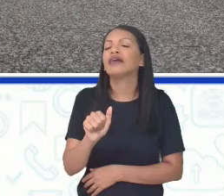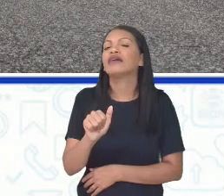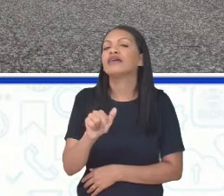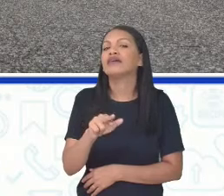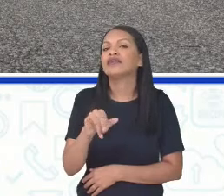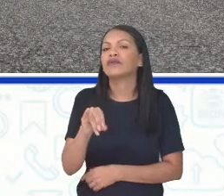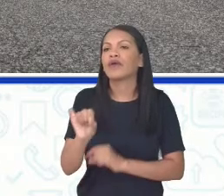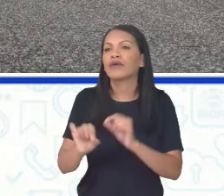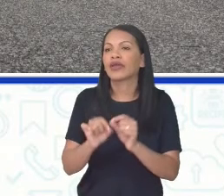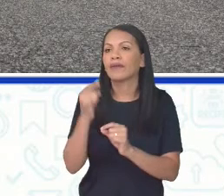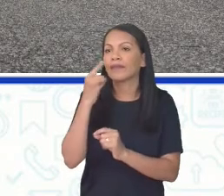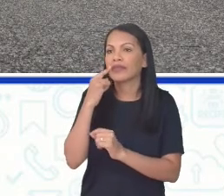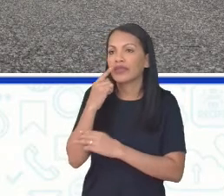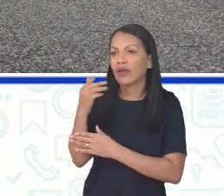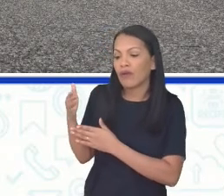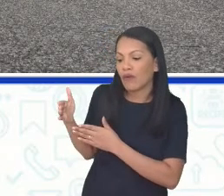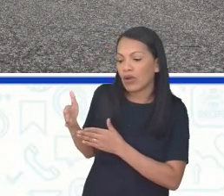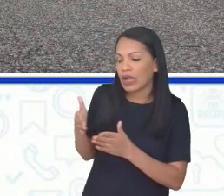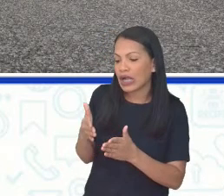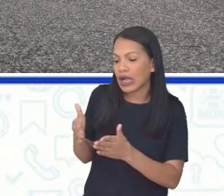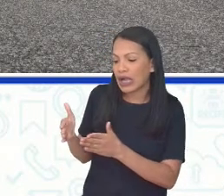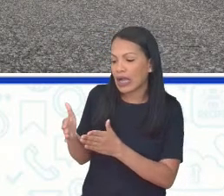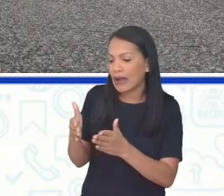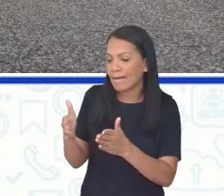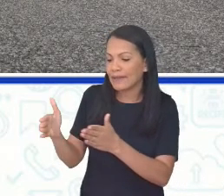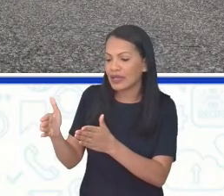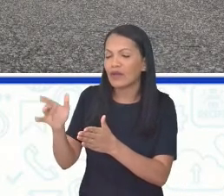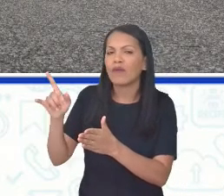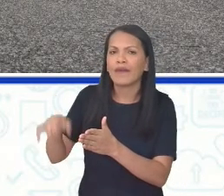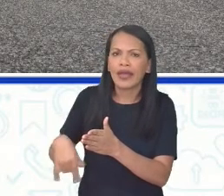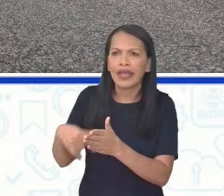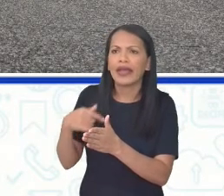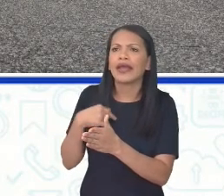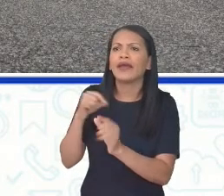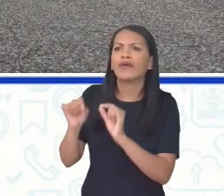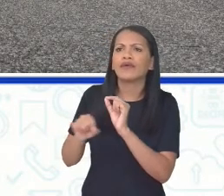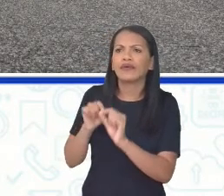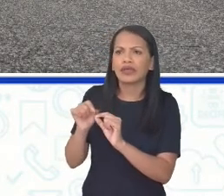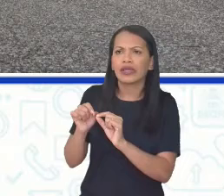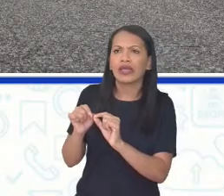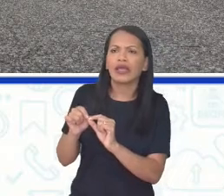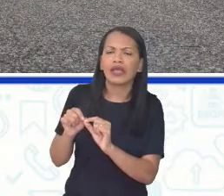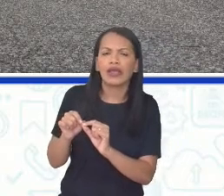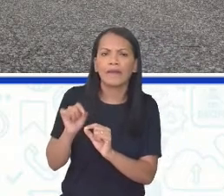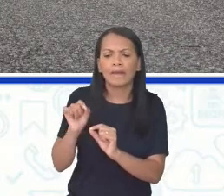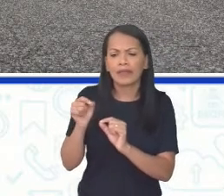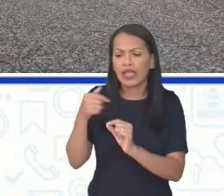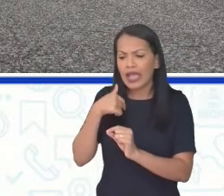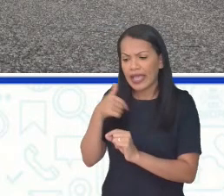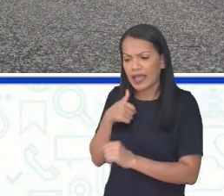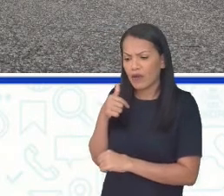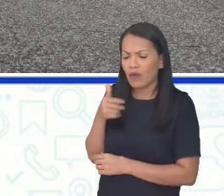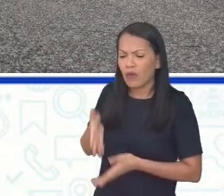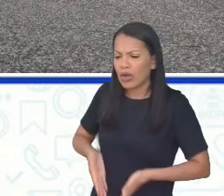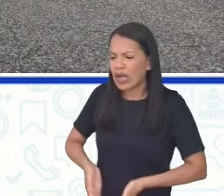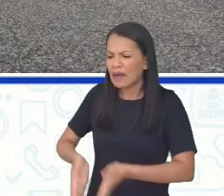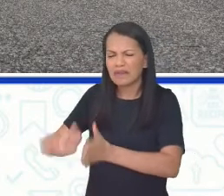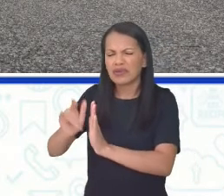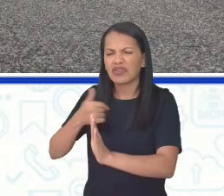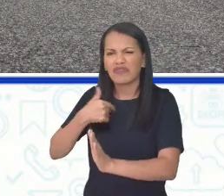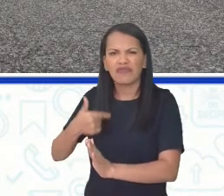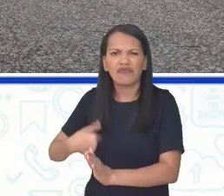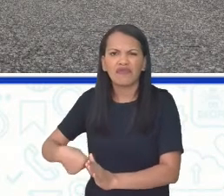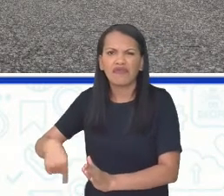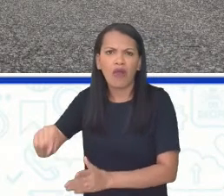o verbo é a mesma palavra, não é? Eu caminho todas as manhãs. Então, é o verbo caminhar.